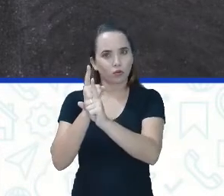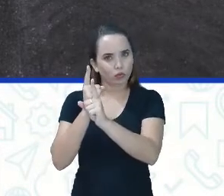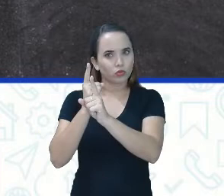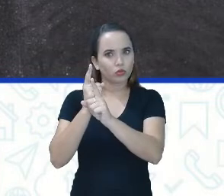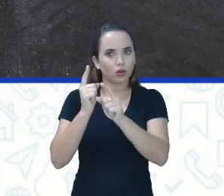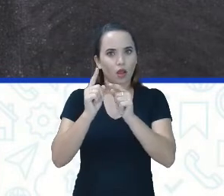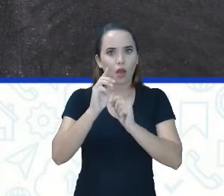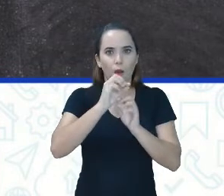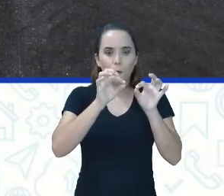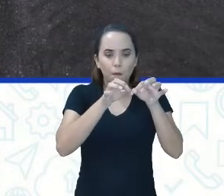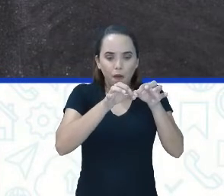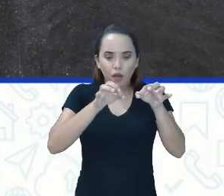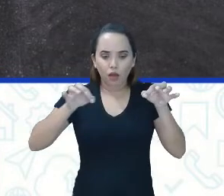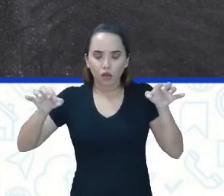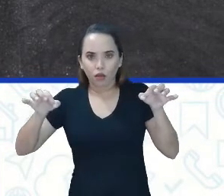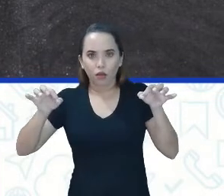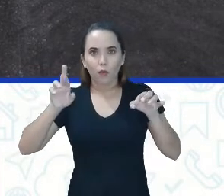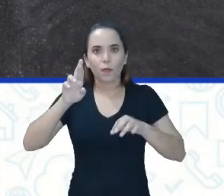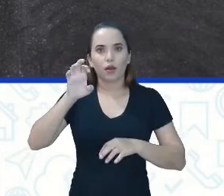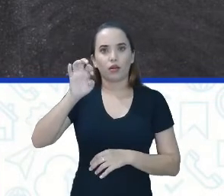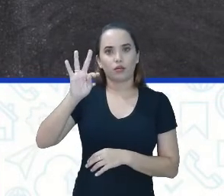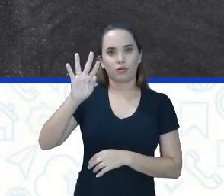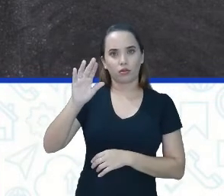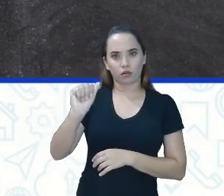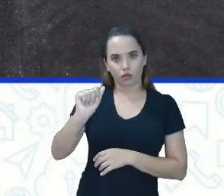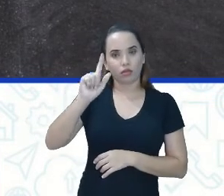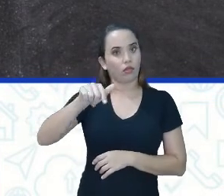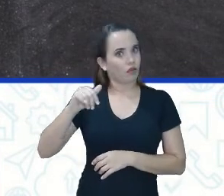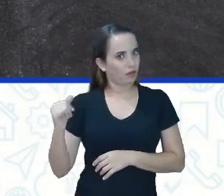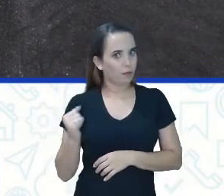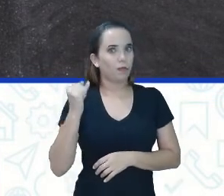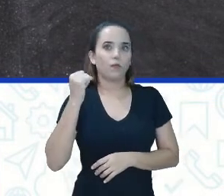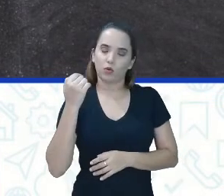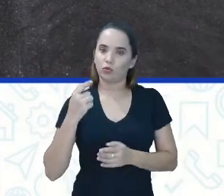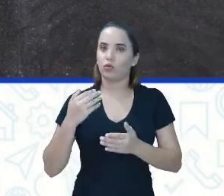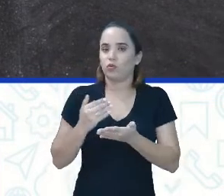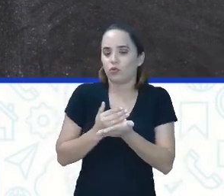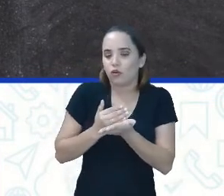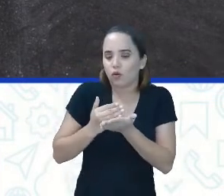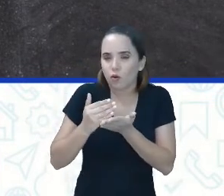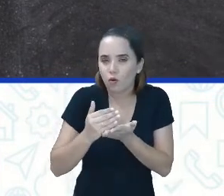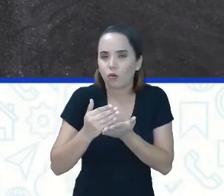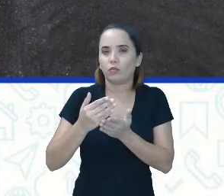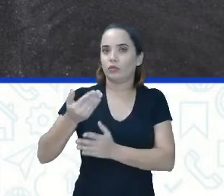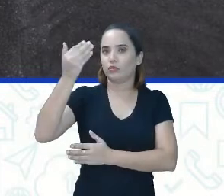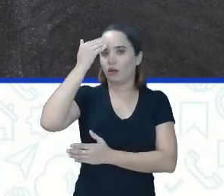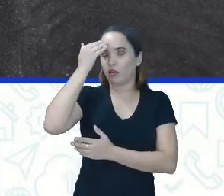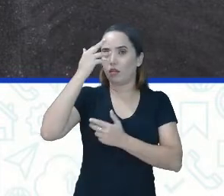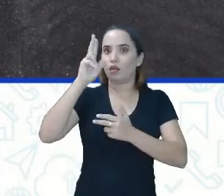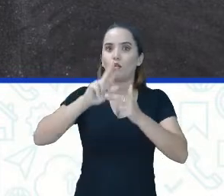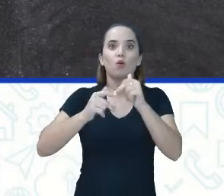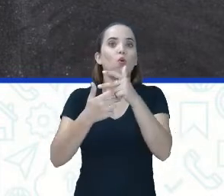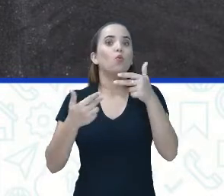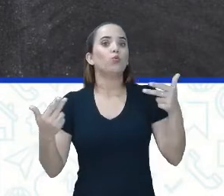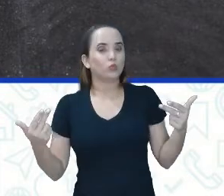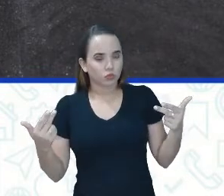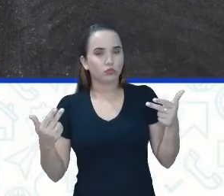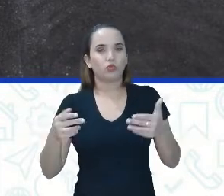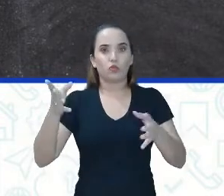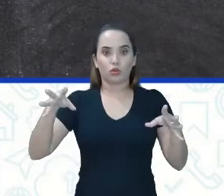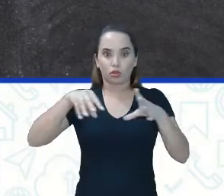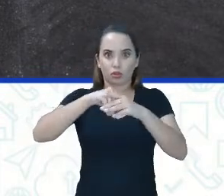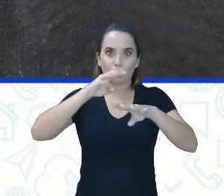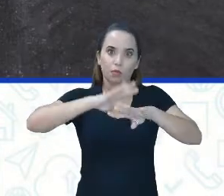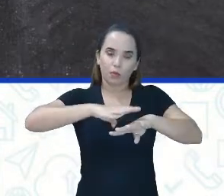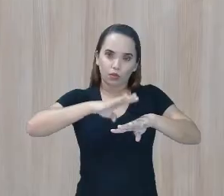numa reta. Isso é extremamente importante quando a gente vai começar a ver alguns outros elementos da matemática, quando a gente identifica